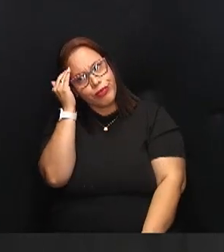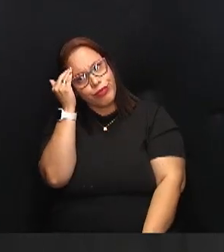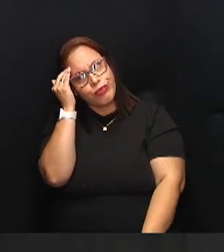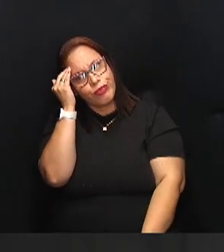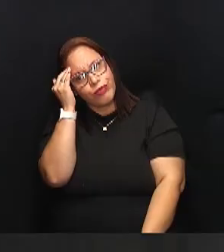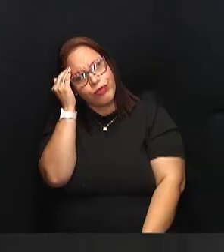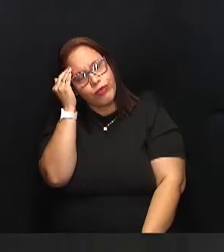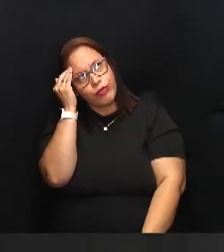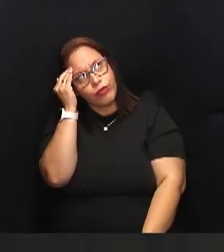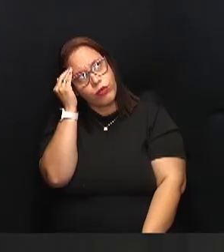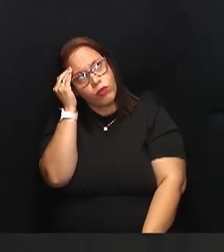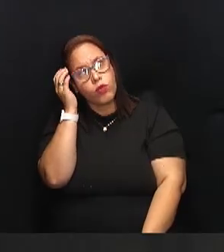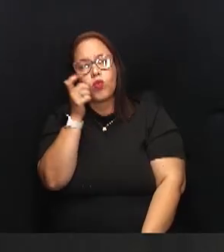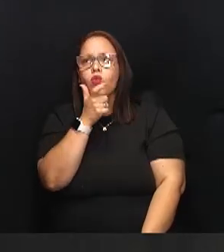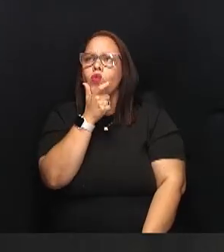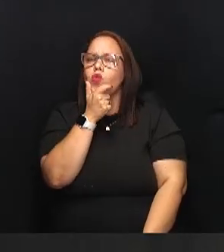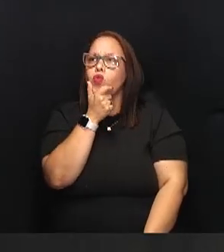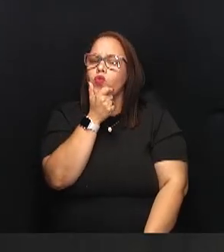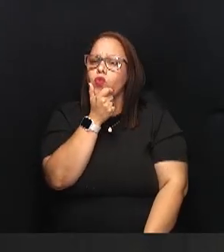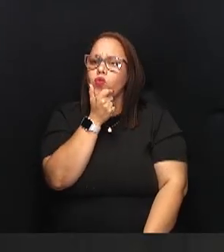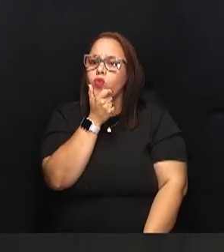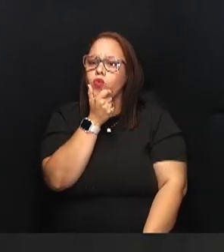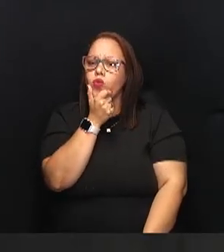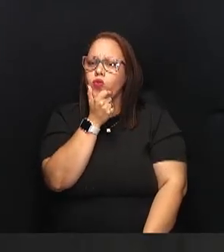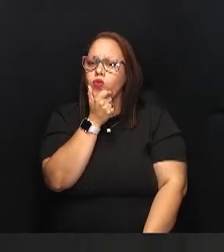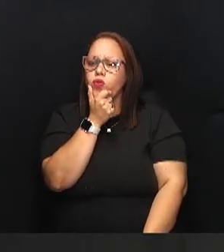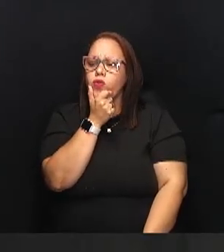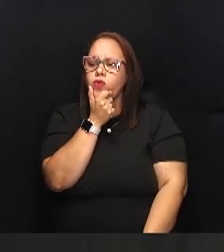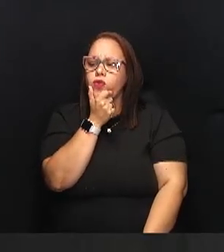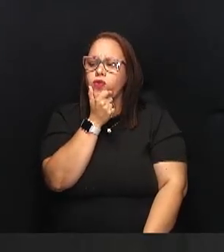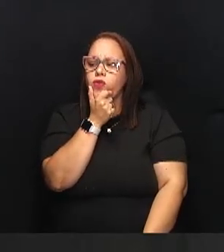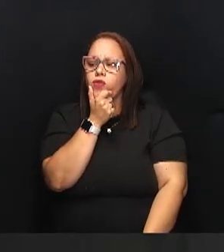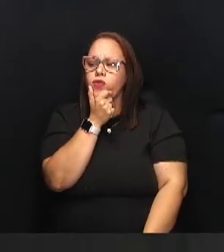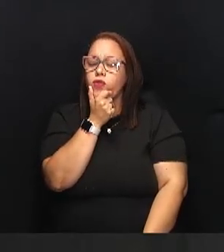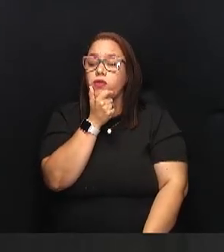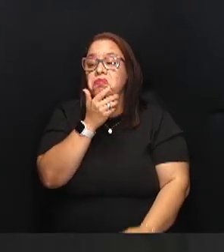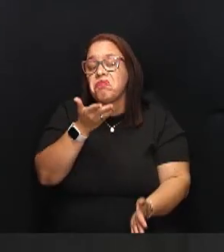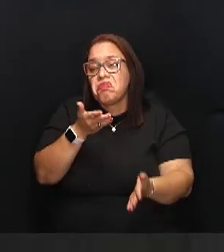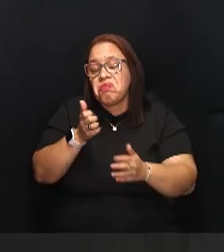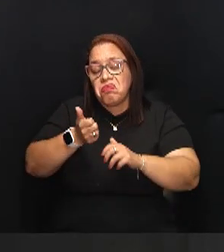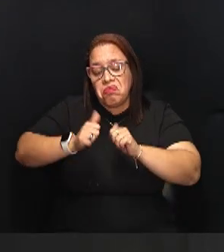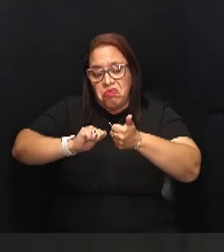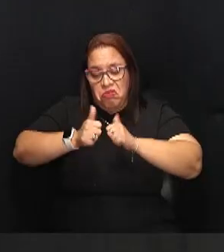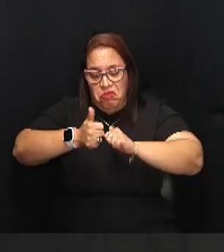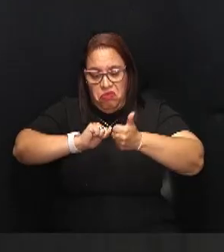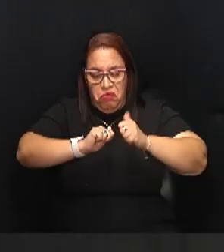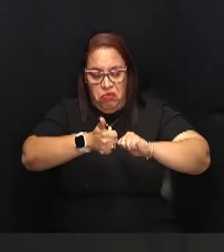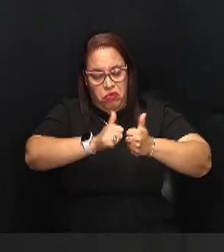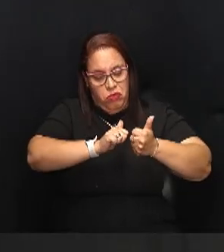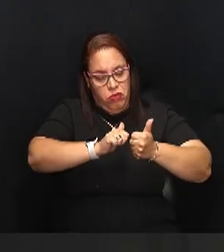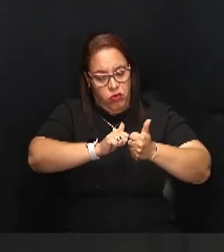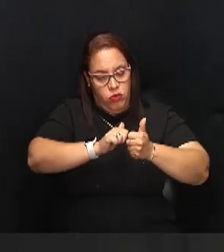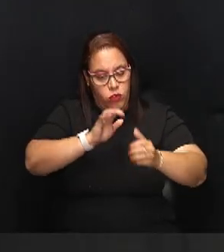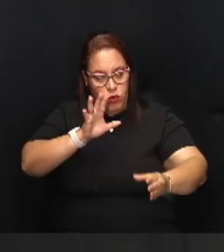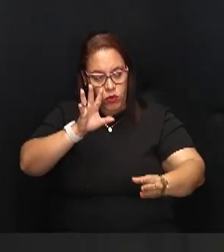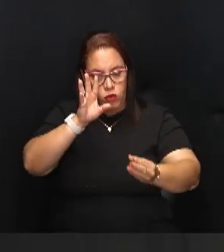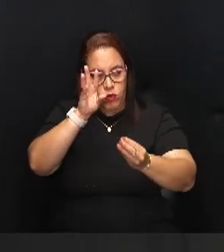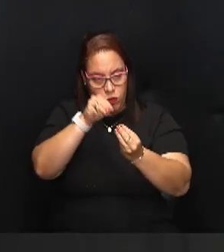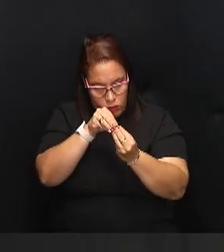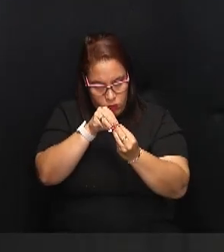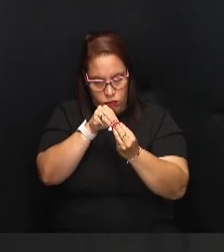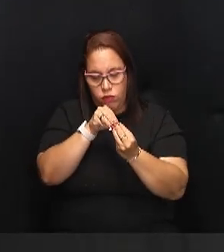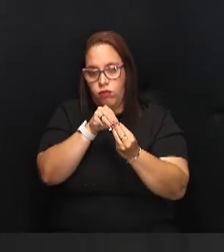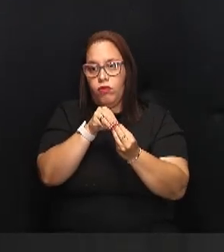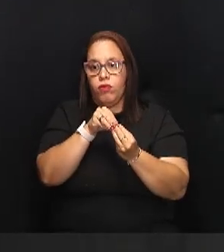a composição, ela será analisada ou será concluída com o